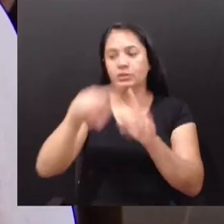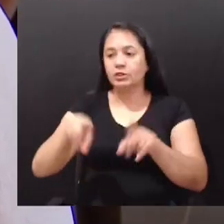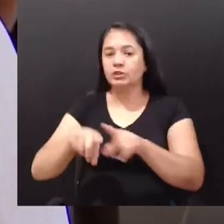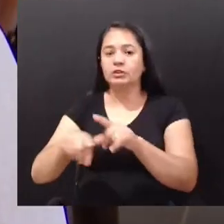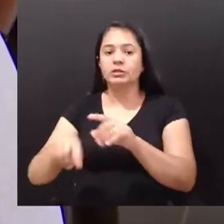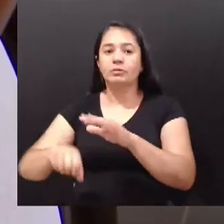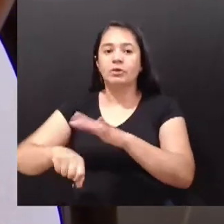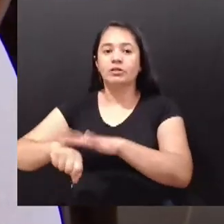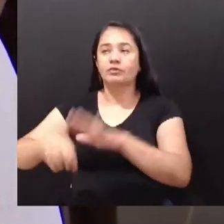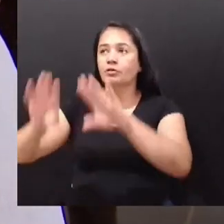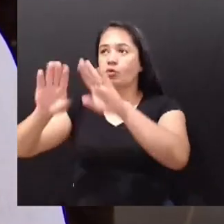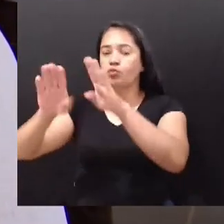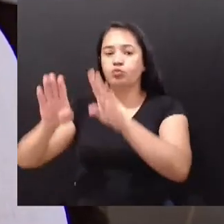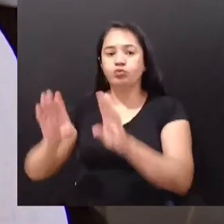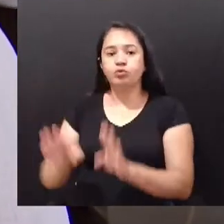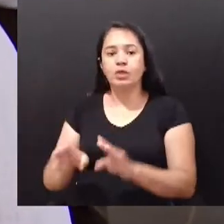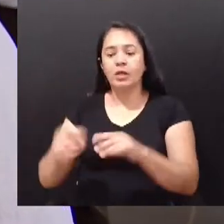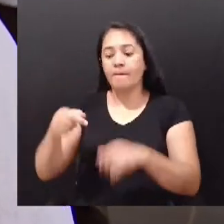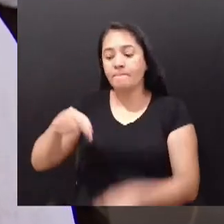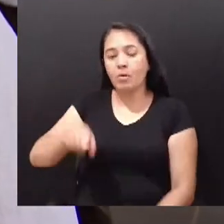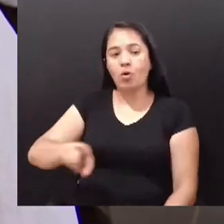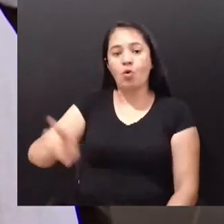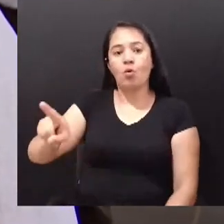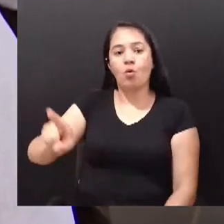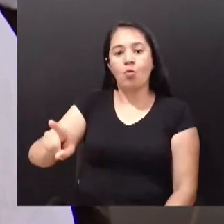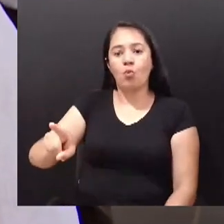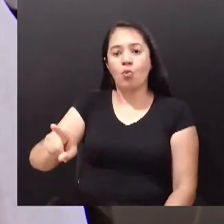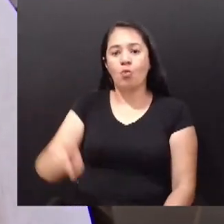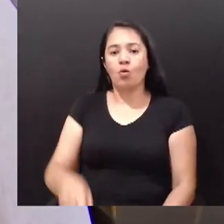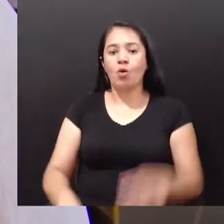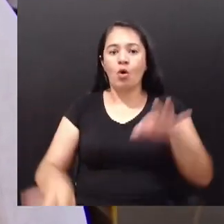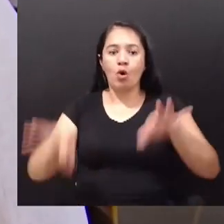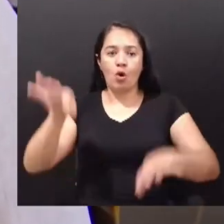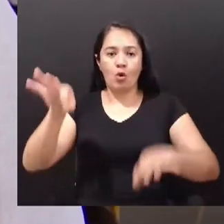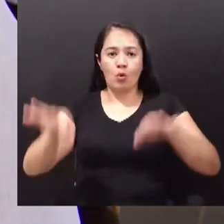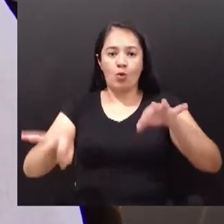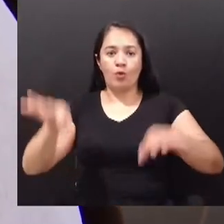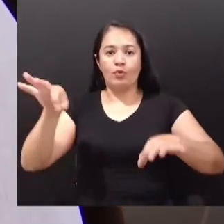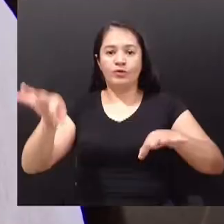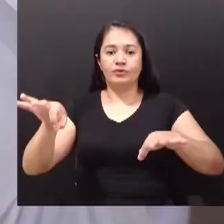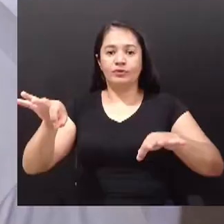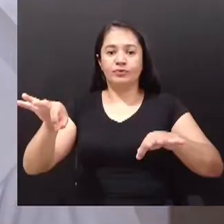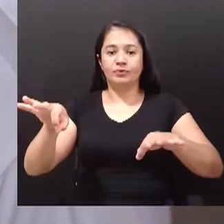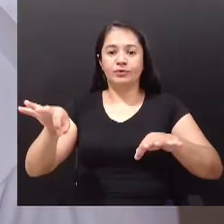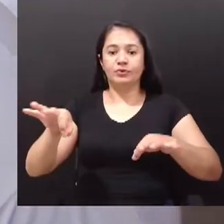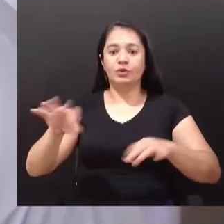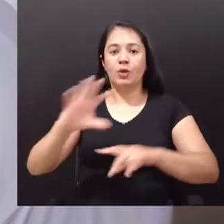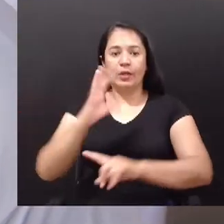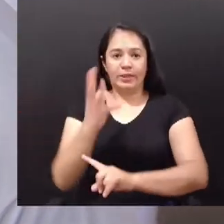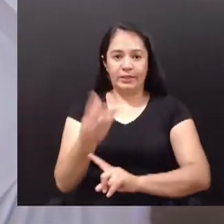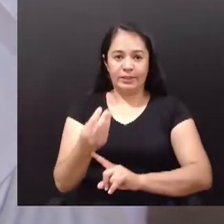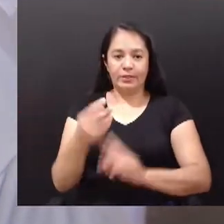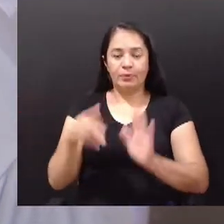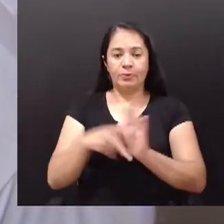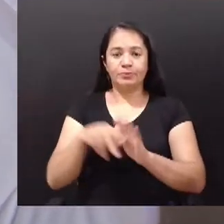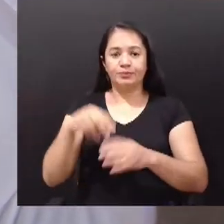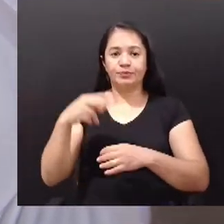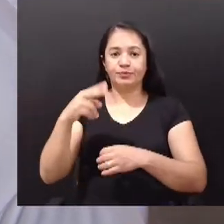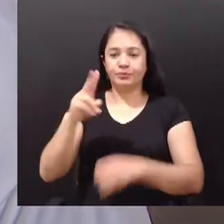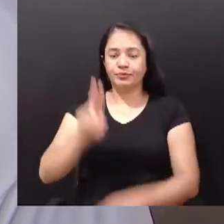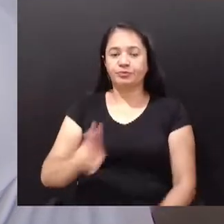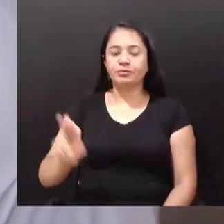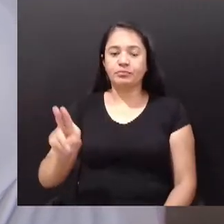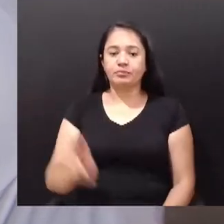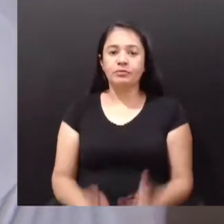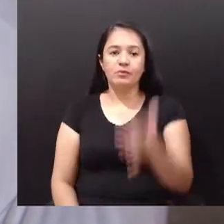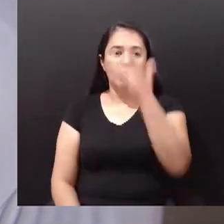e, por último, está tendo a oficina do Ateliê Transmoras aqui da universidade. O pessoal do museu veio e trouxe muitas